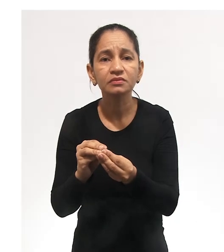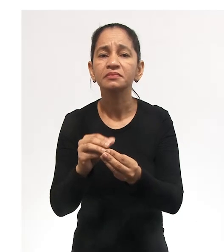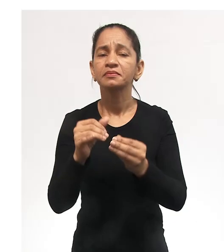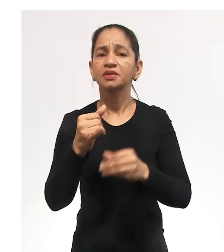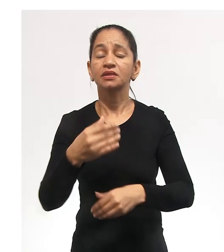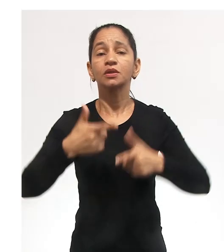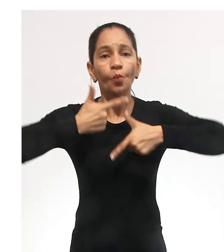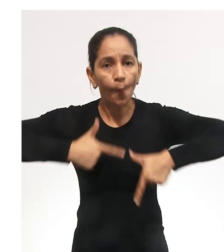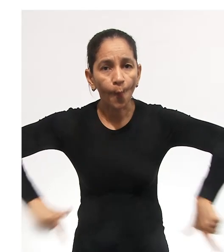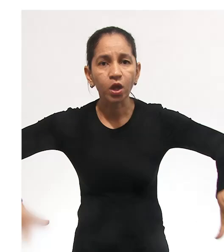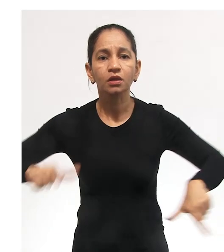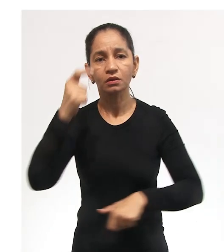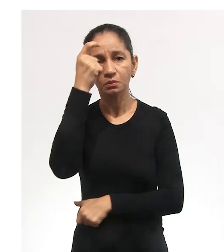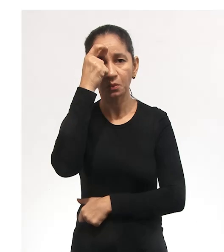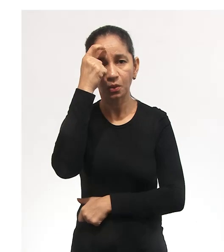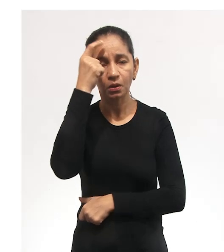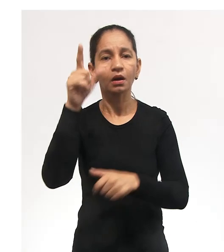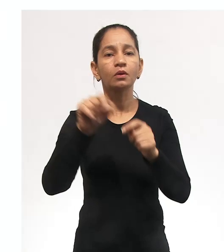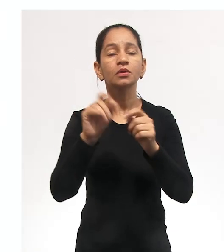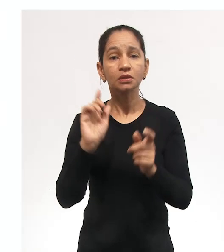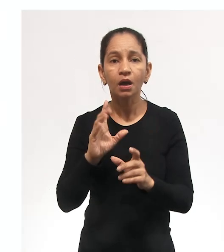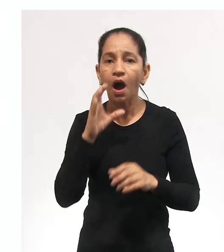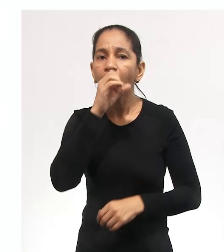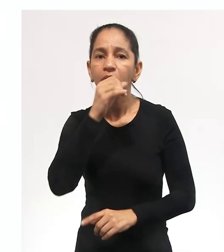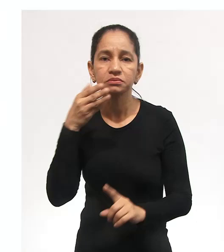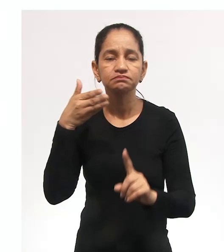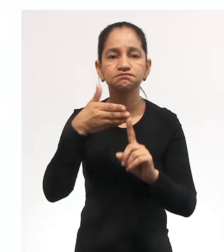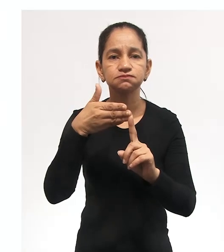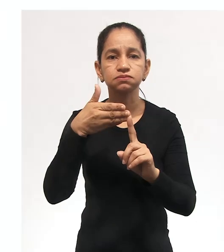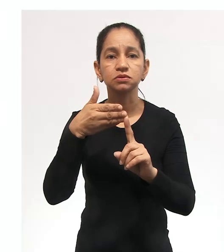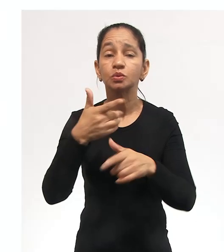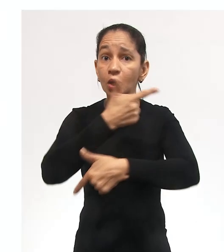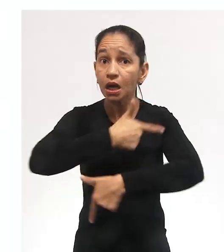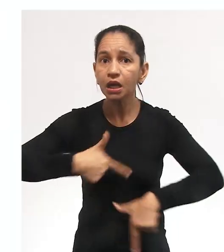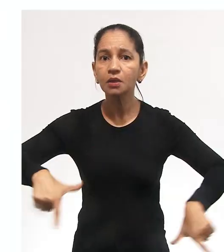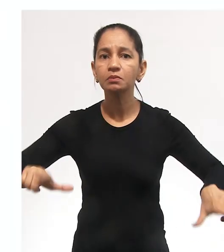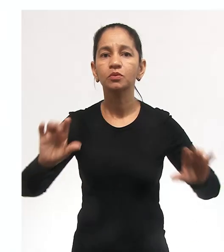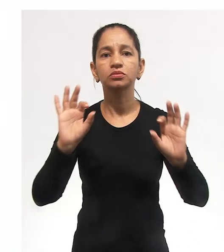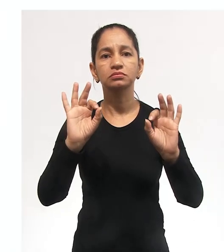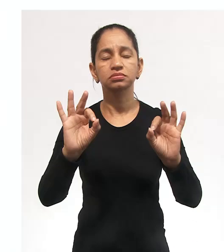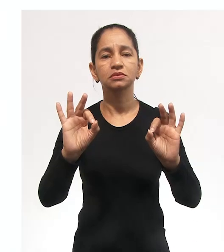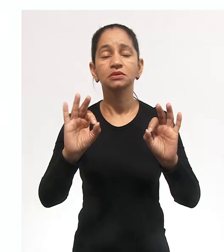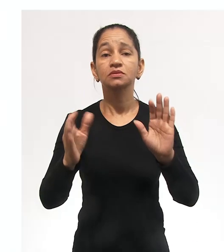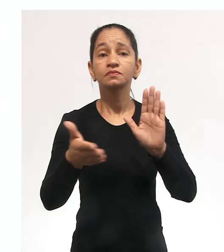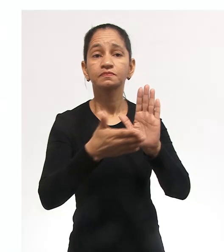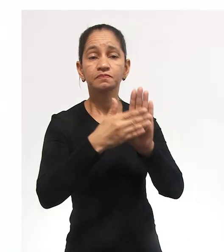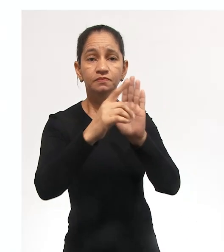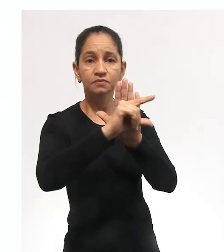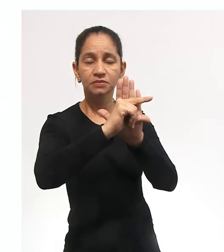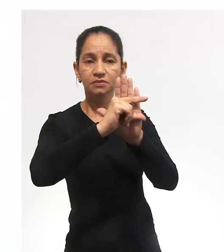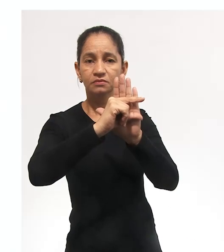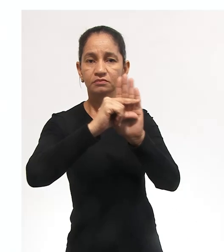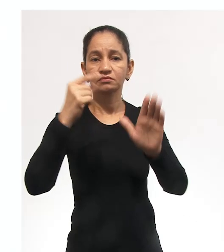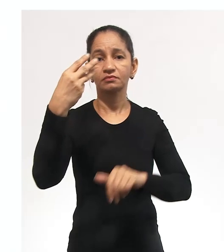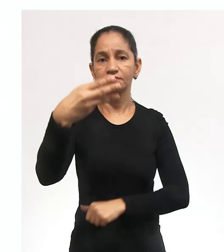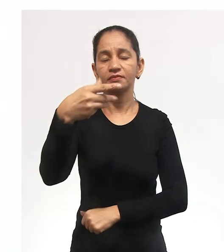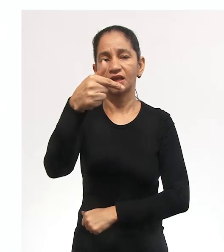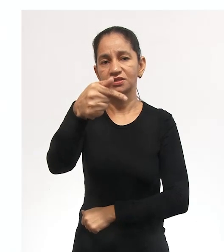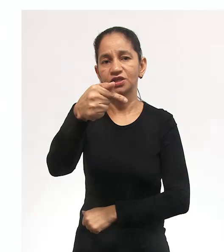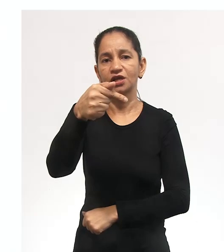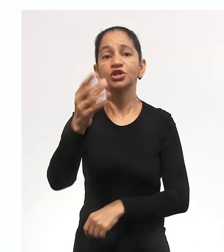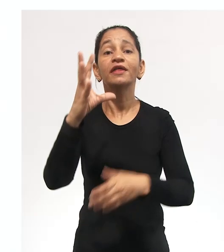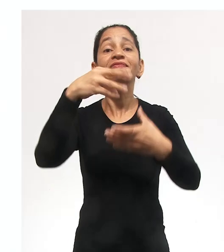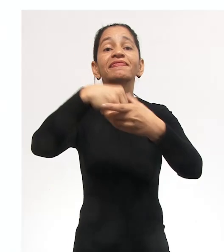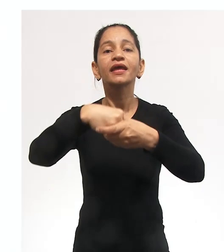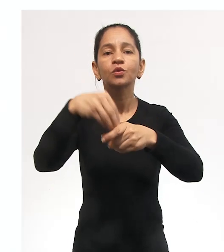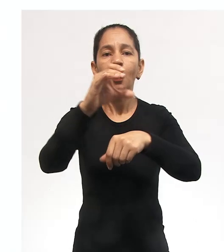Impessoalidade, moralidade, publicidade e eficiência, né? O LIMP, não é isso? Então estão previstos aonde? No caput do artigo 37 da Constituição. Então,